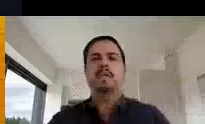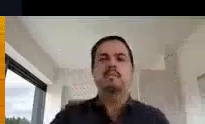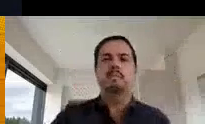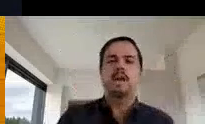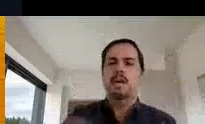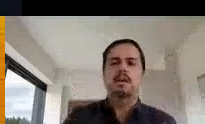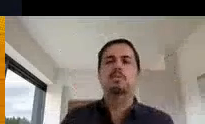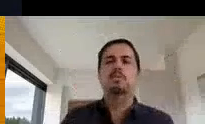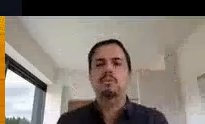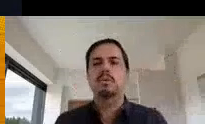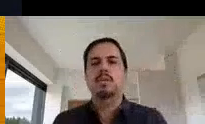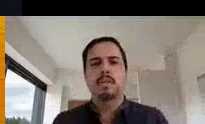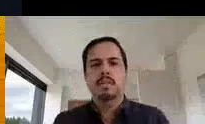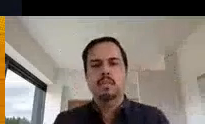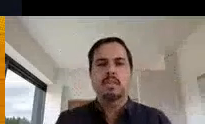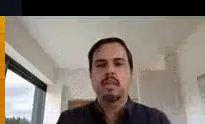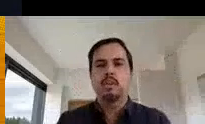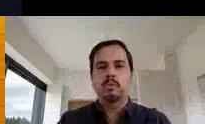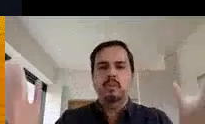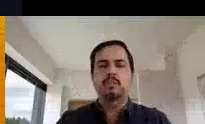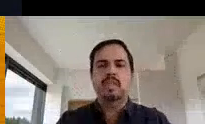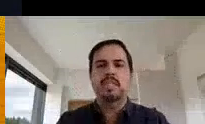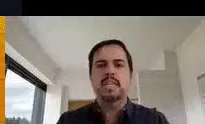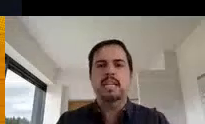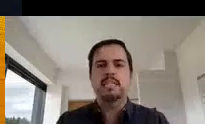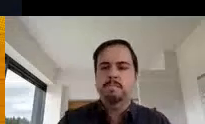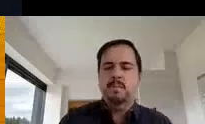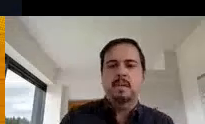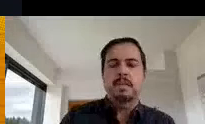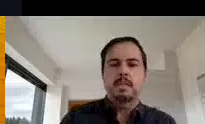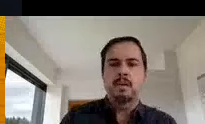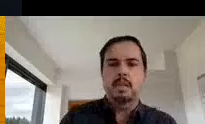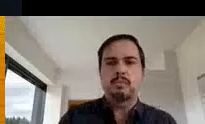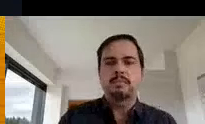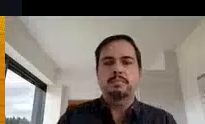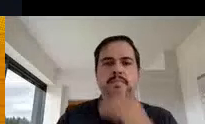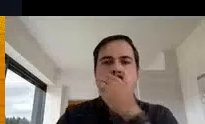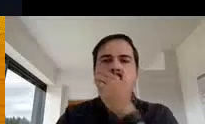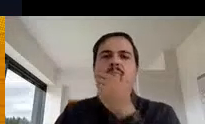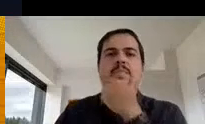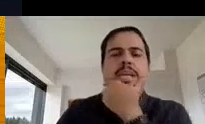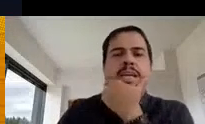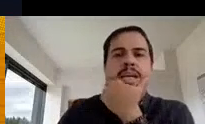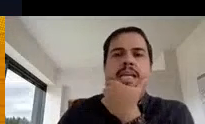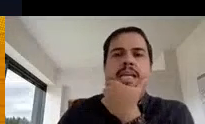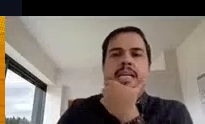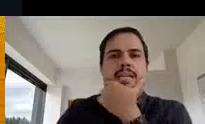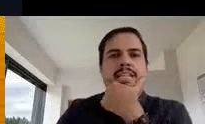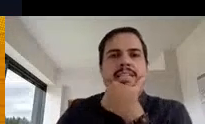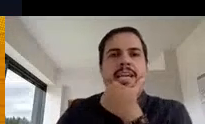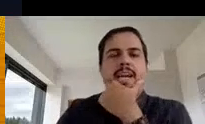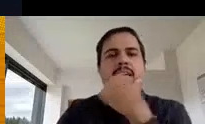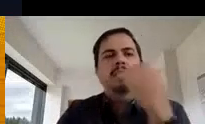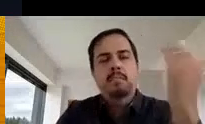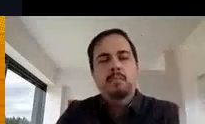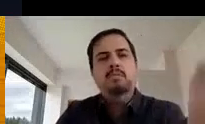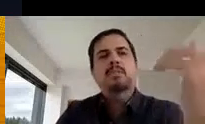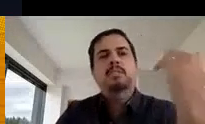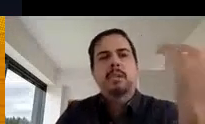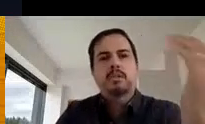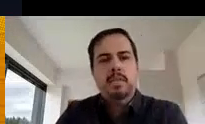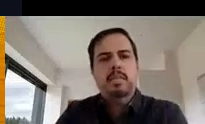Score. Puta, top, aí acabou. Aí mudou de figura. Vocês estão entendendo? Um exemplo de dentro de casa? Então é isso. Aqui